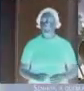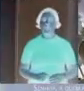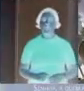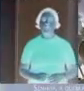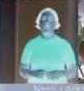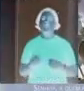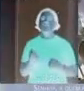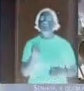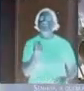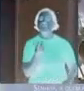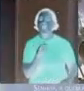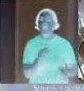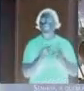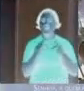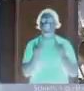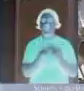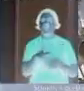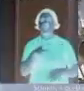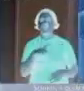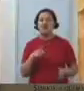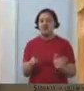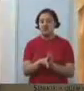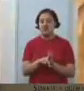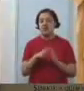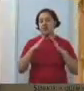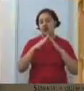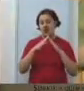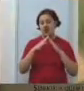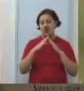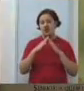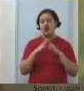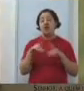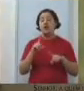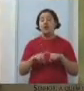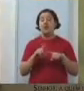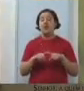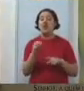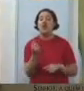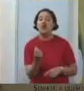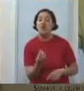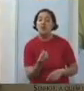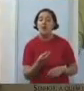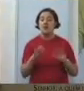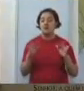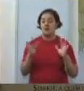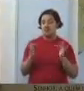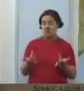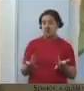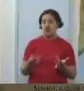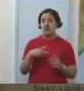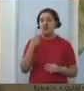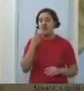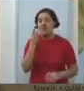Quantas famílias vê isso dentro de casa? Porque quantos casais que se